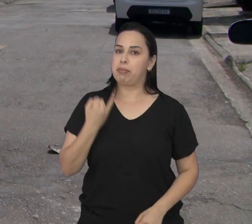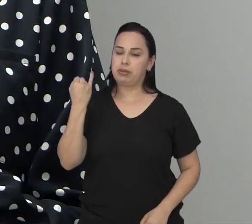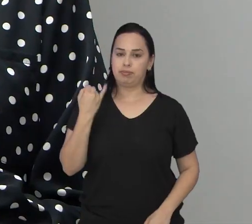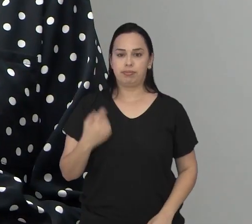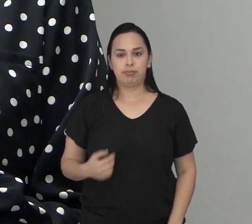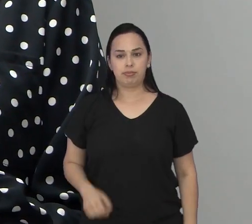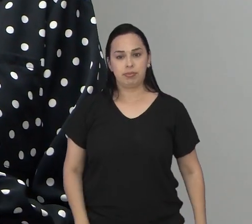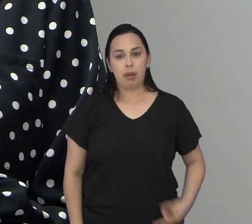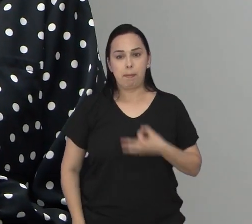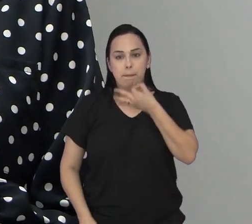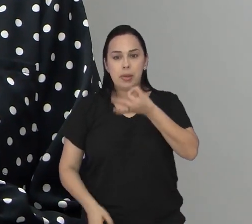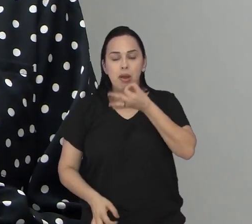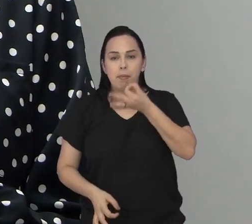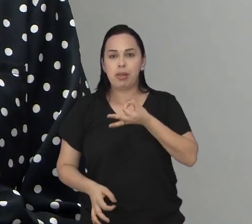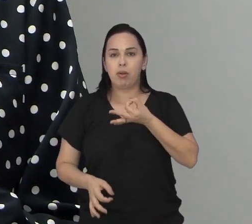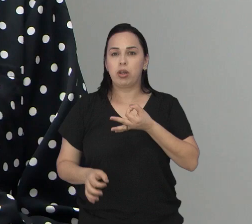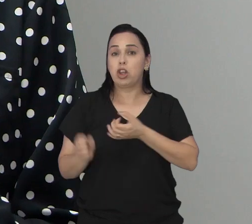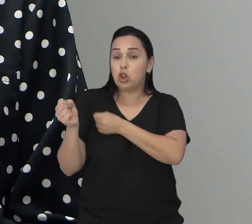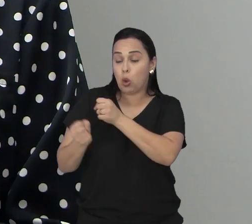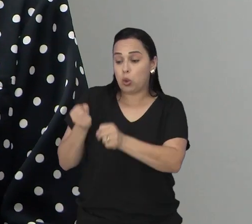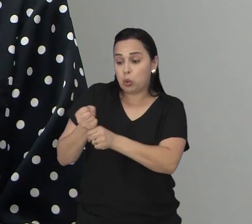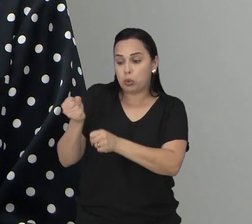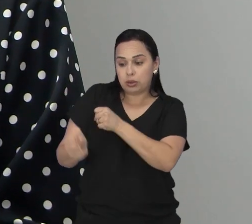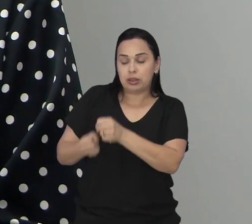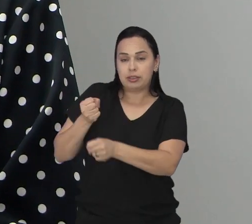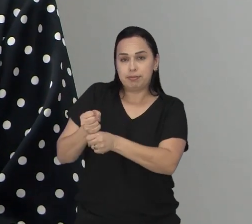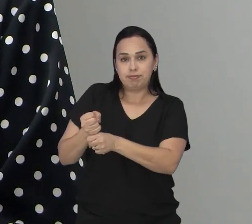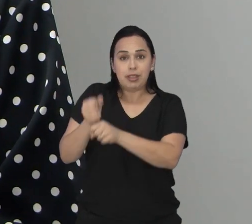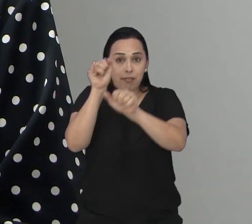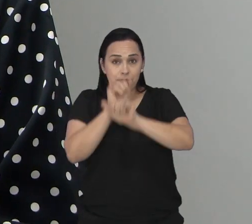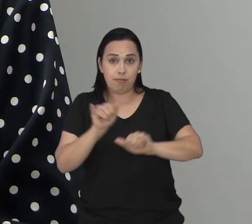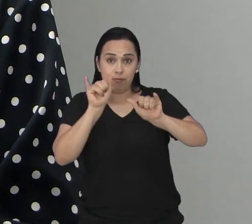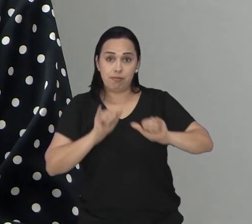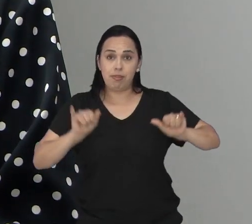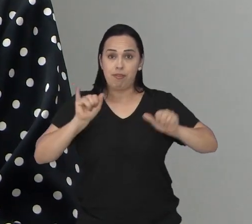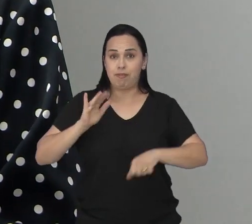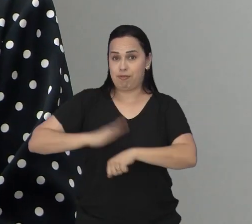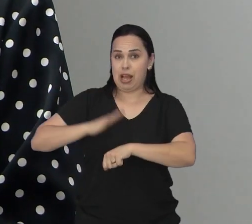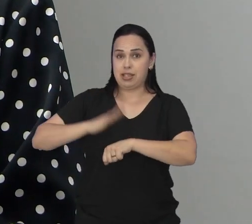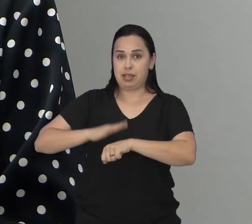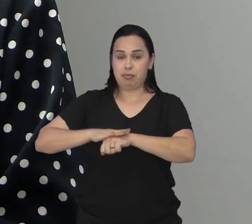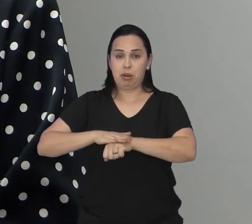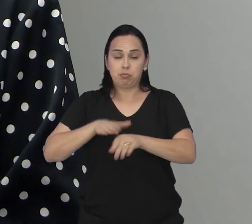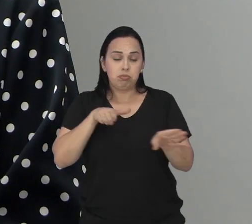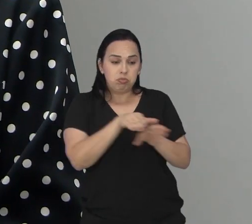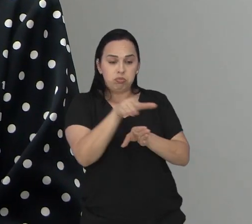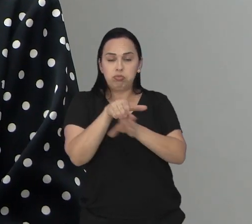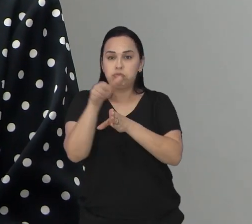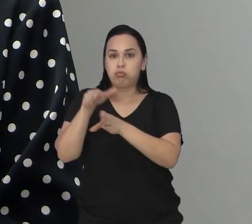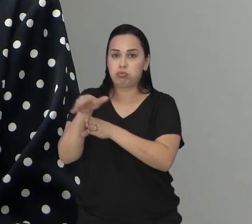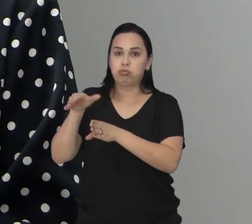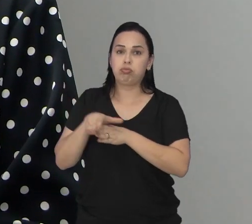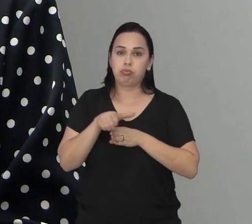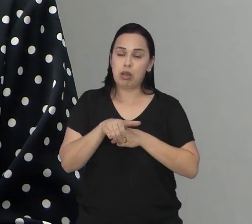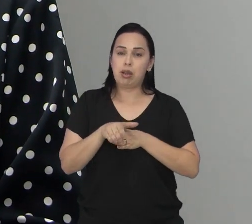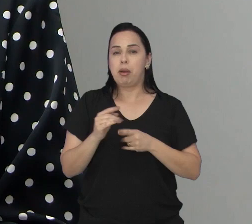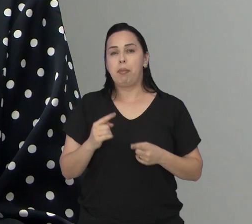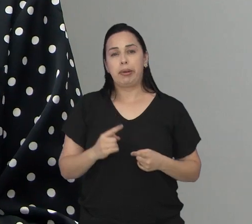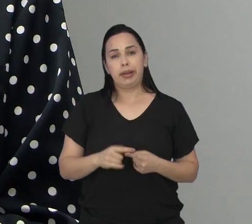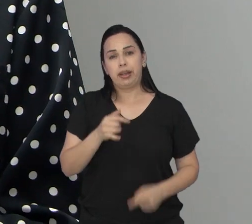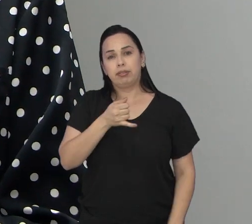tema. Eu acho que precisava todo ano fazer as campanhas educativas para a